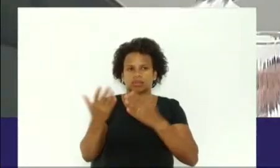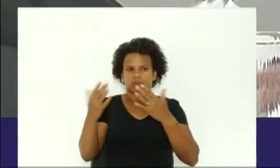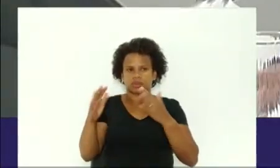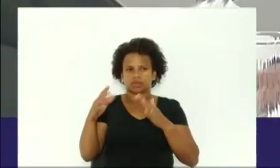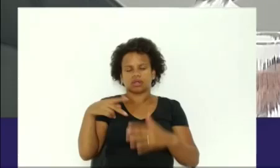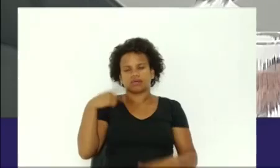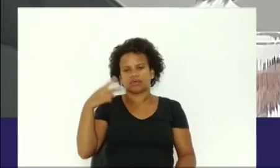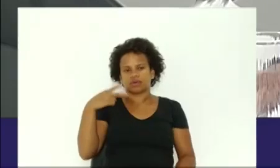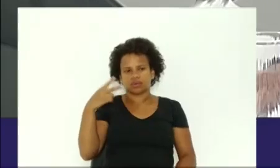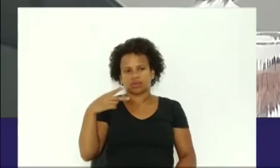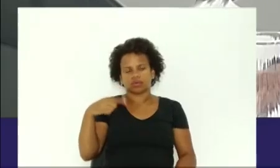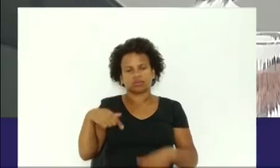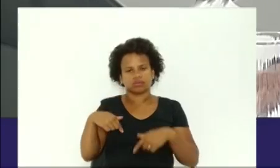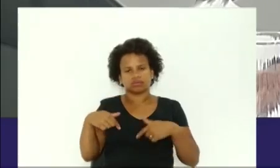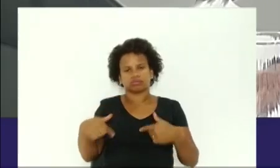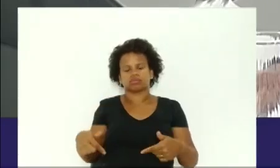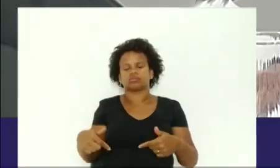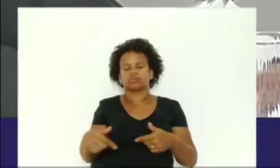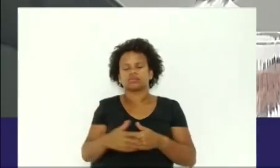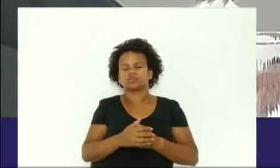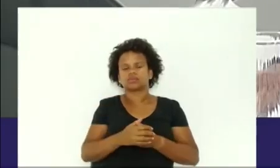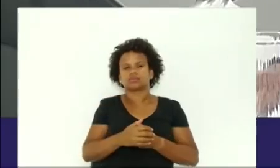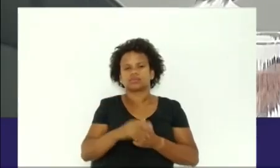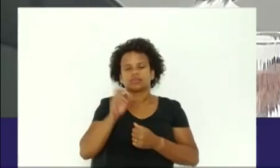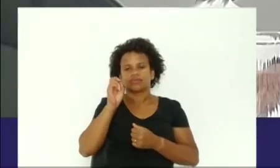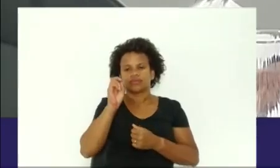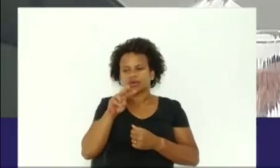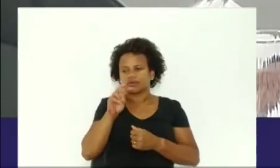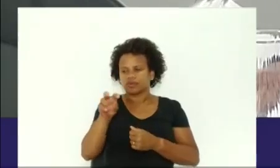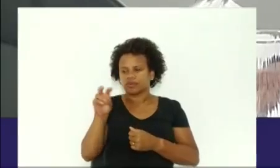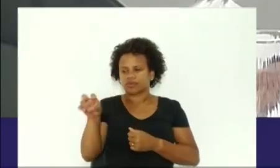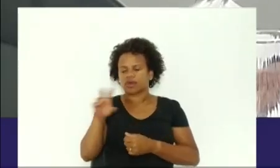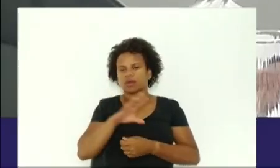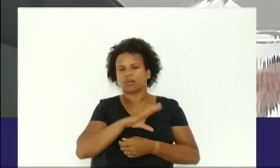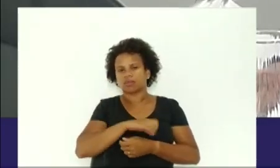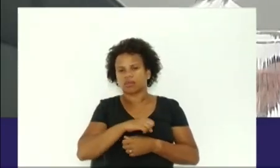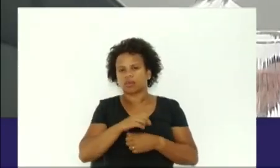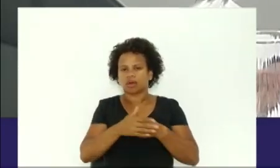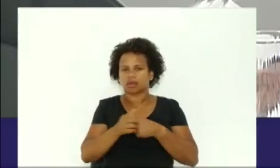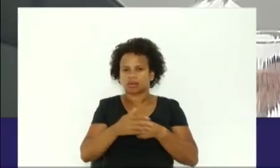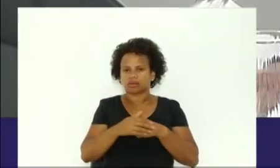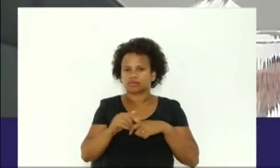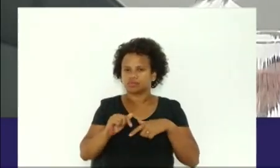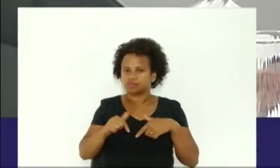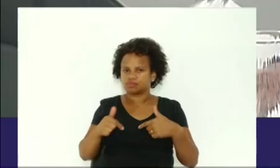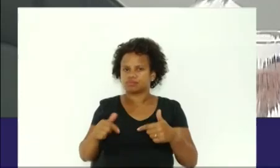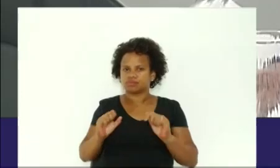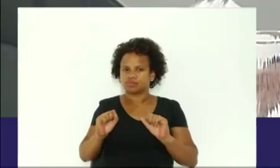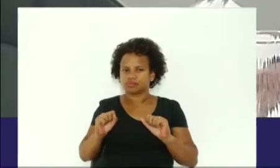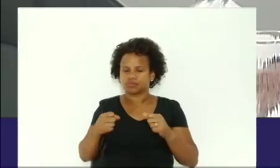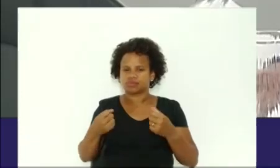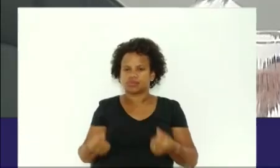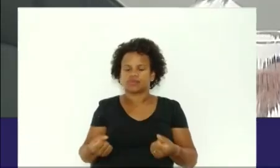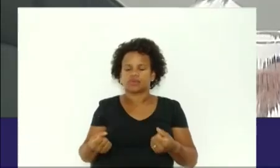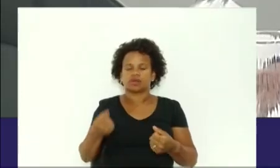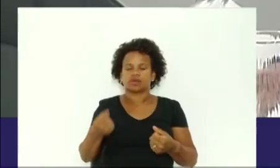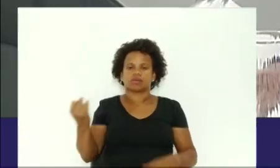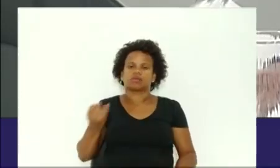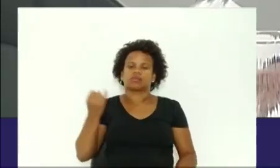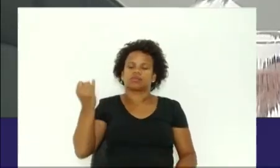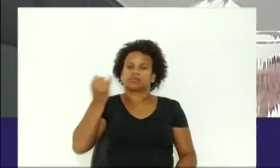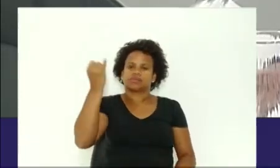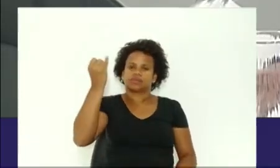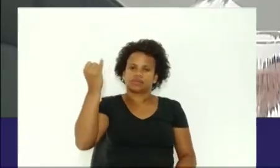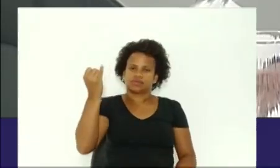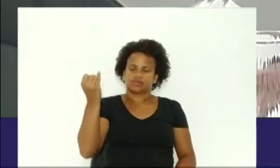pelo ato de ver tanto amor, tanto carinho, tanta dedicação a algo tão importante. É